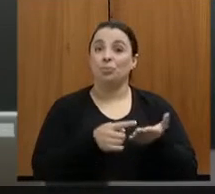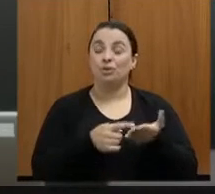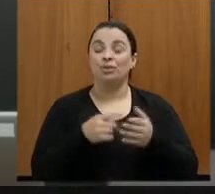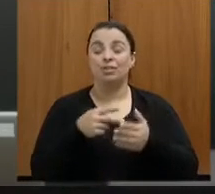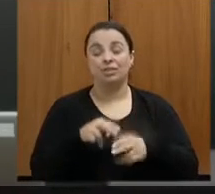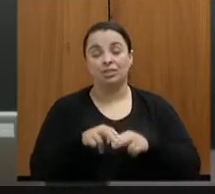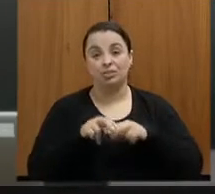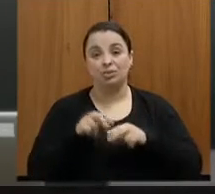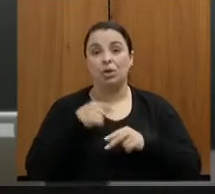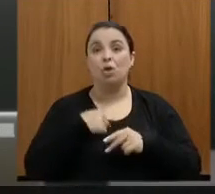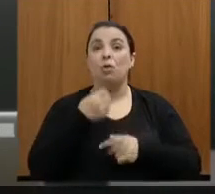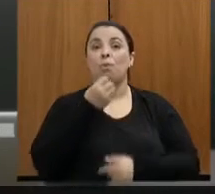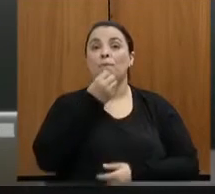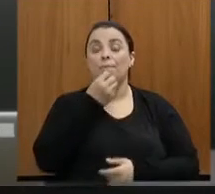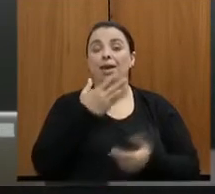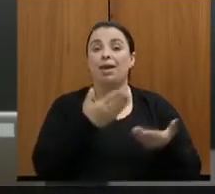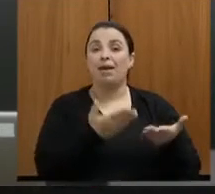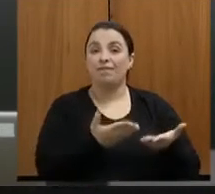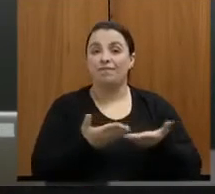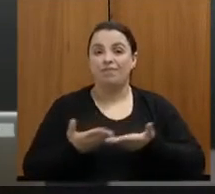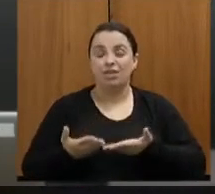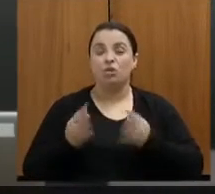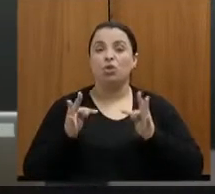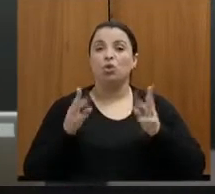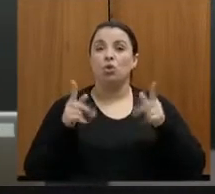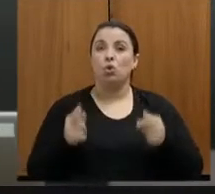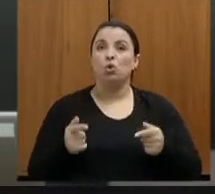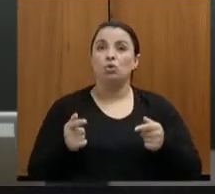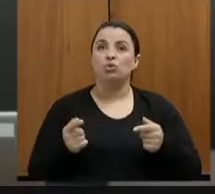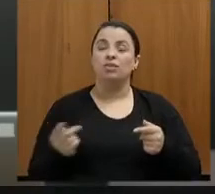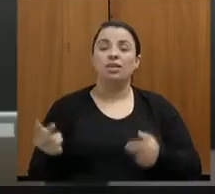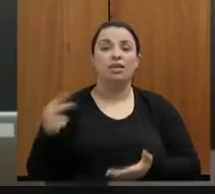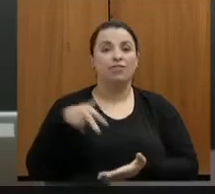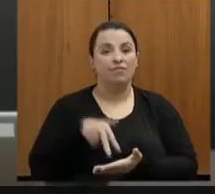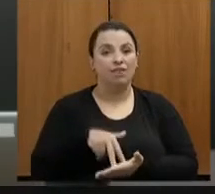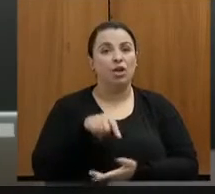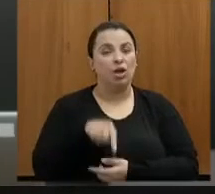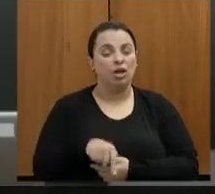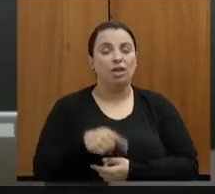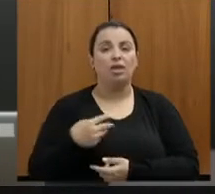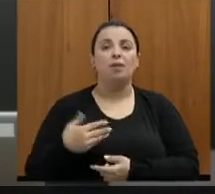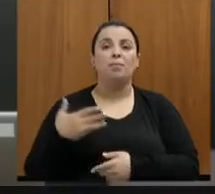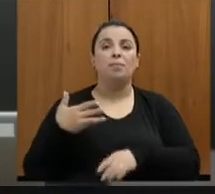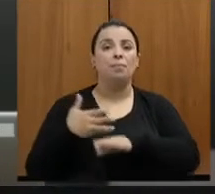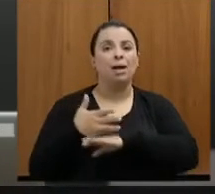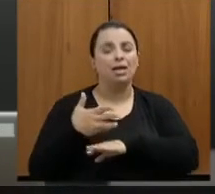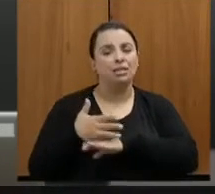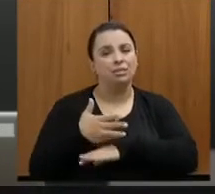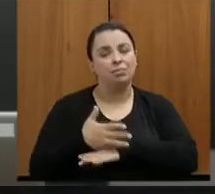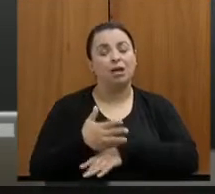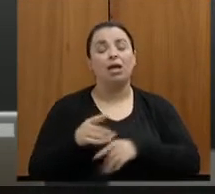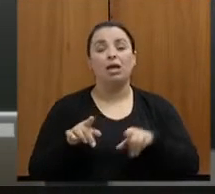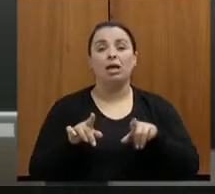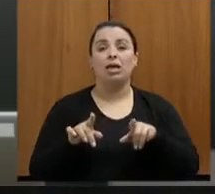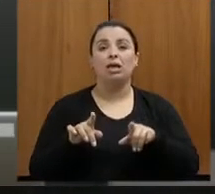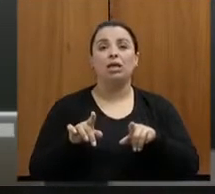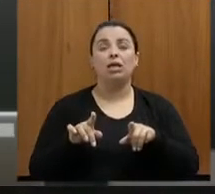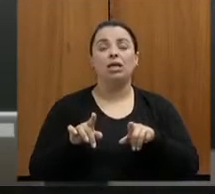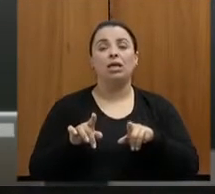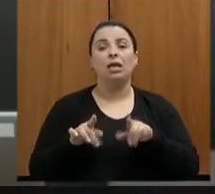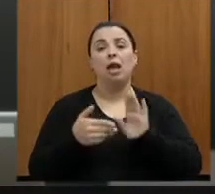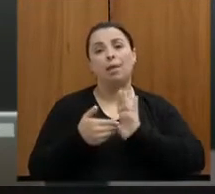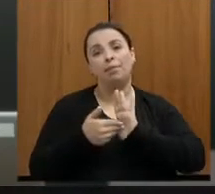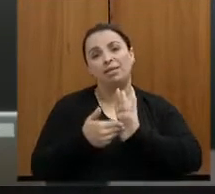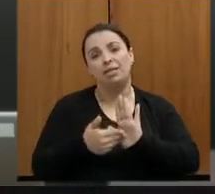mesmo a todos que vieram aqui participar e apresentar esse grande